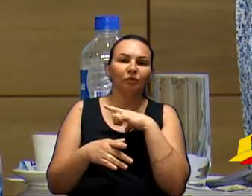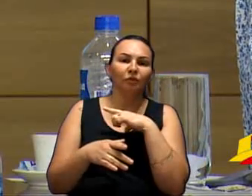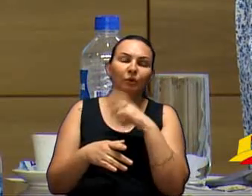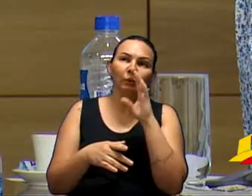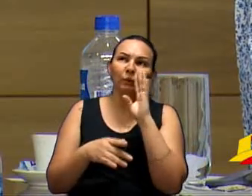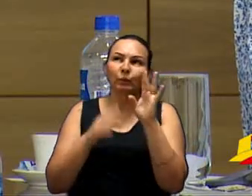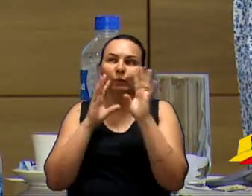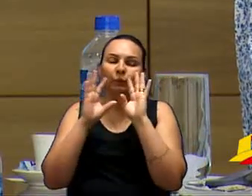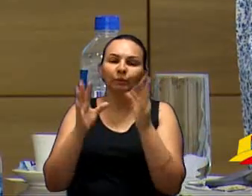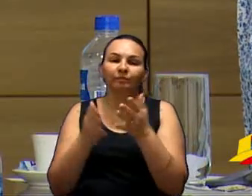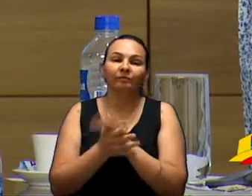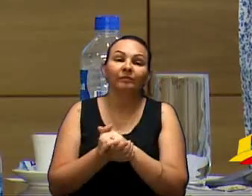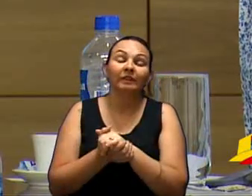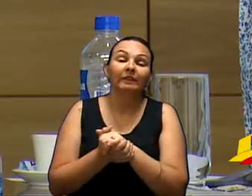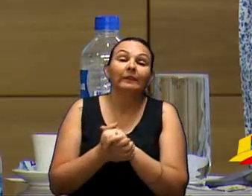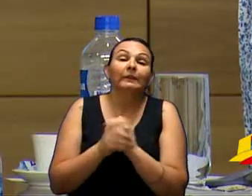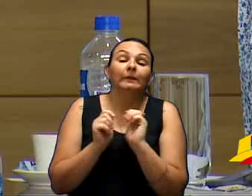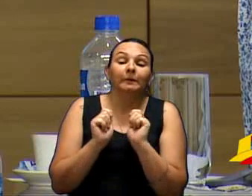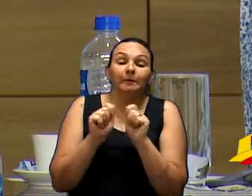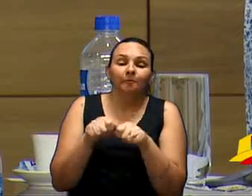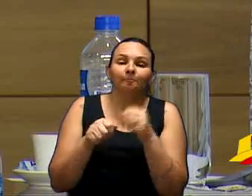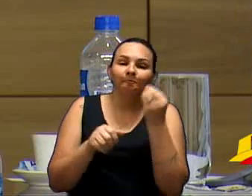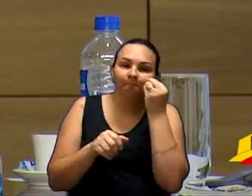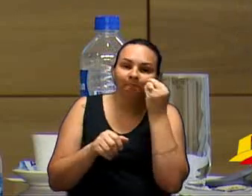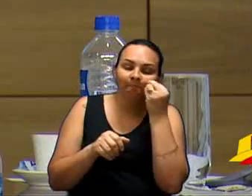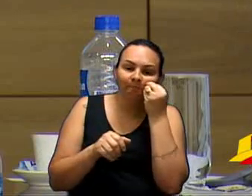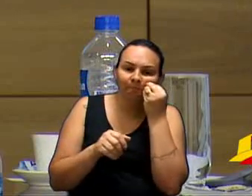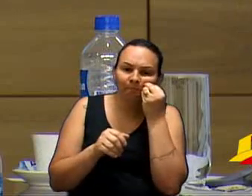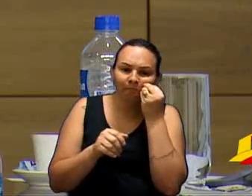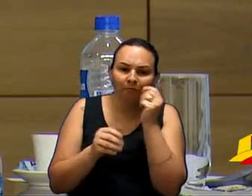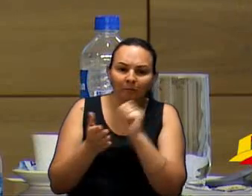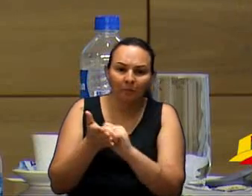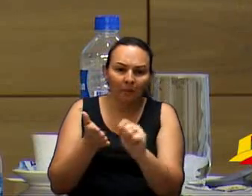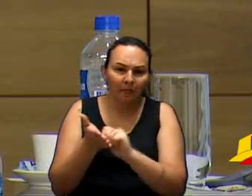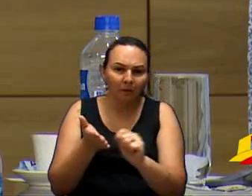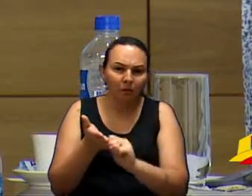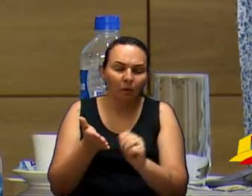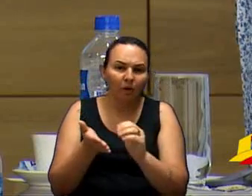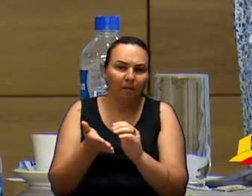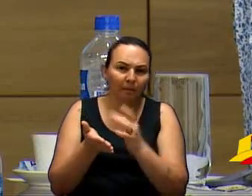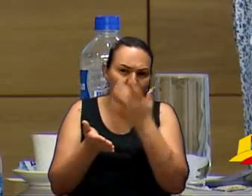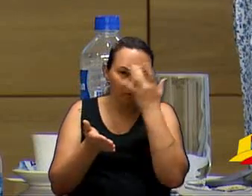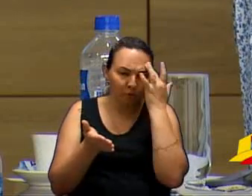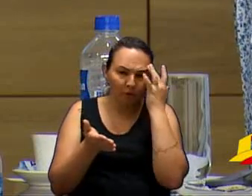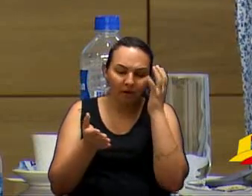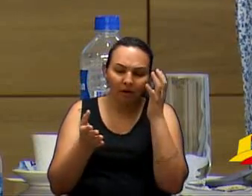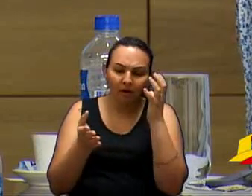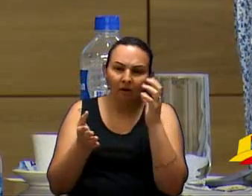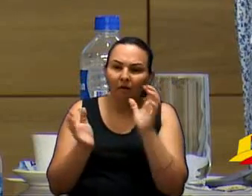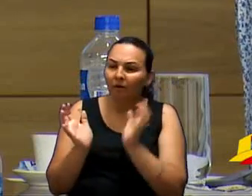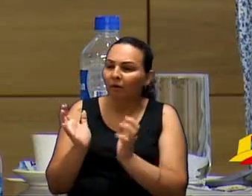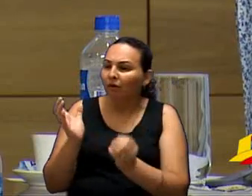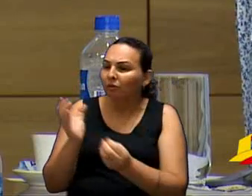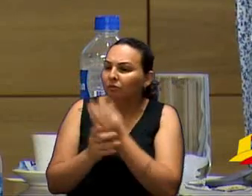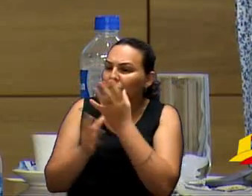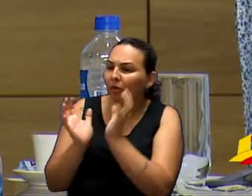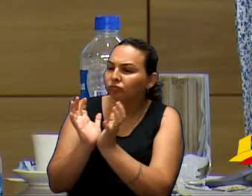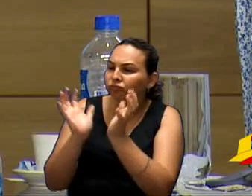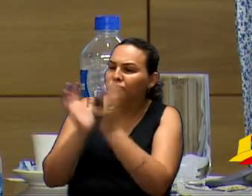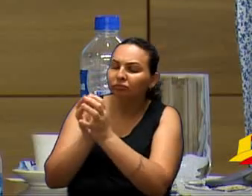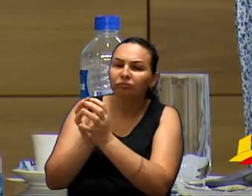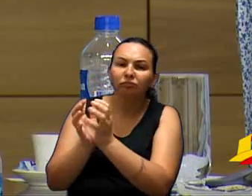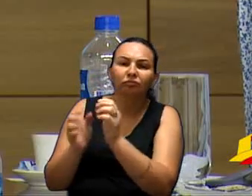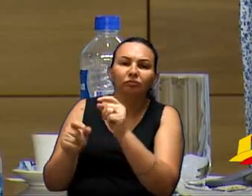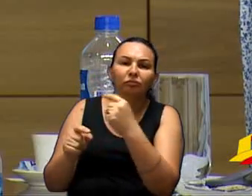um sonho que pudesse ter então vamos tentar trabalhar com essa questão alguém está anotando para mim poder criar essa comissão que não temos que apresentar uma